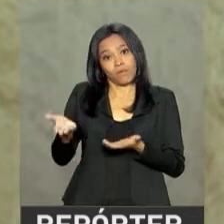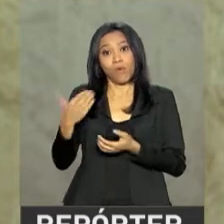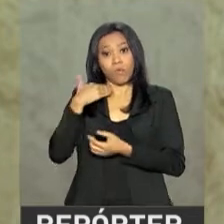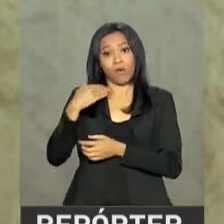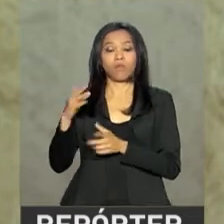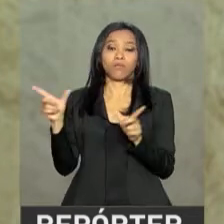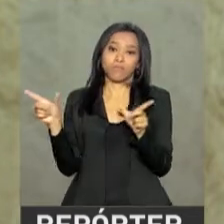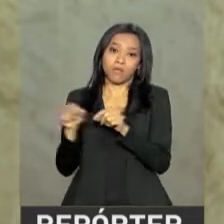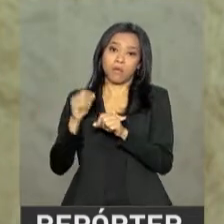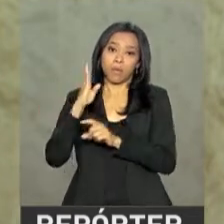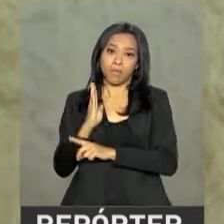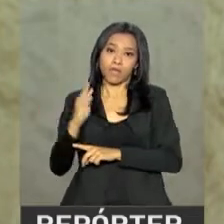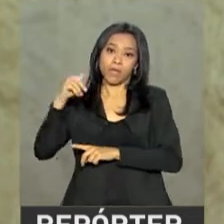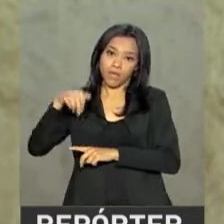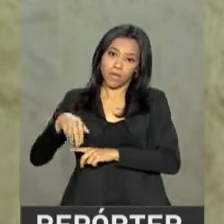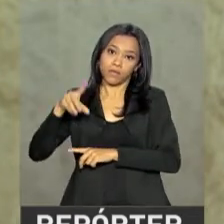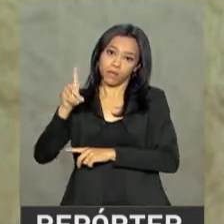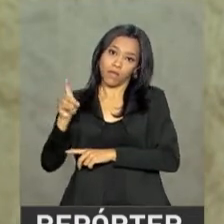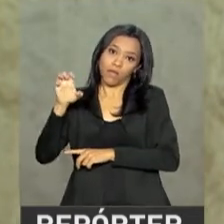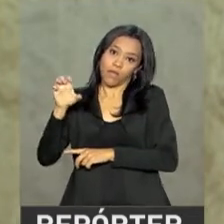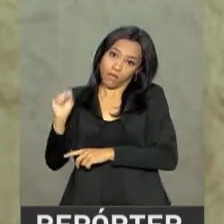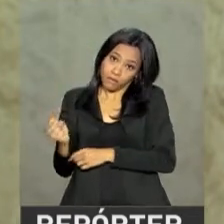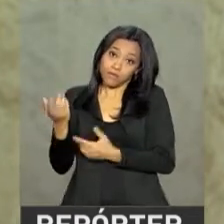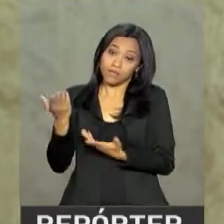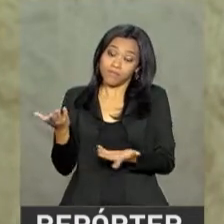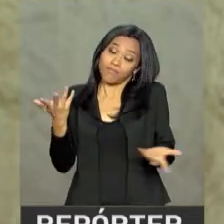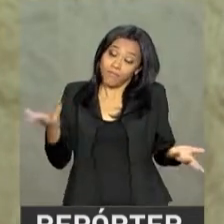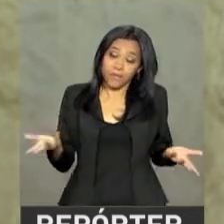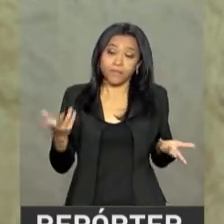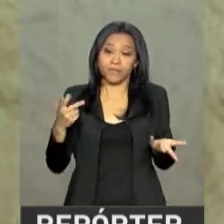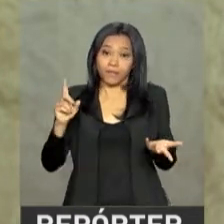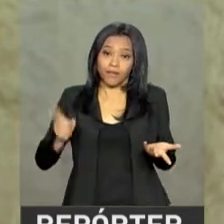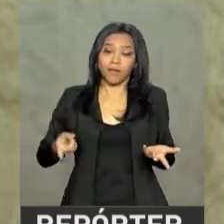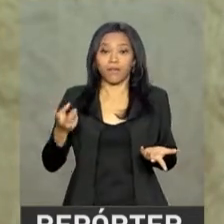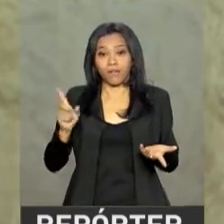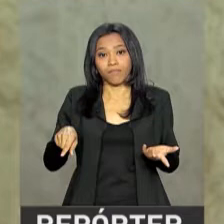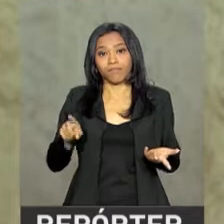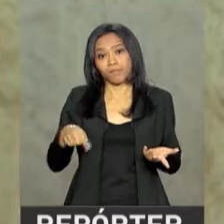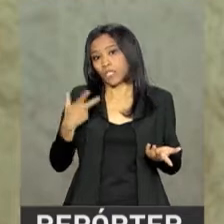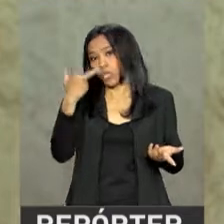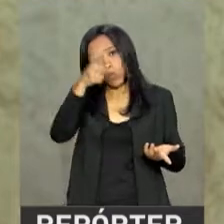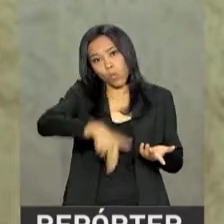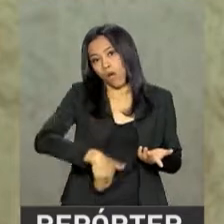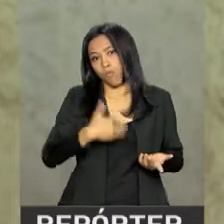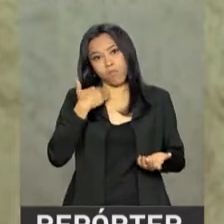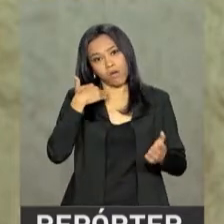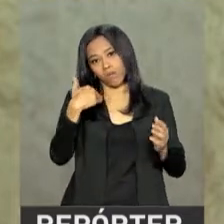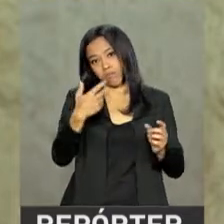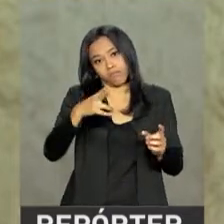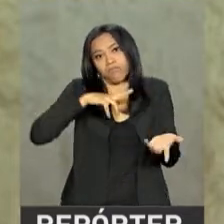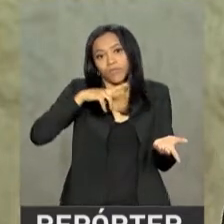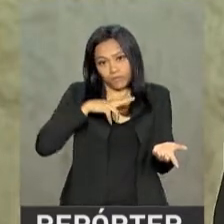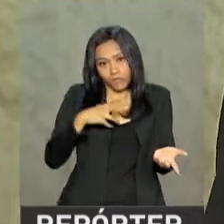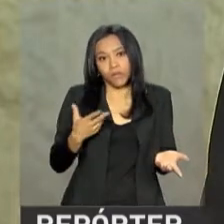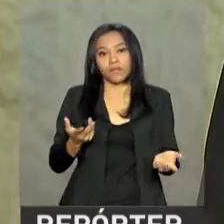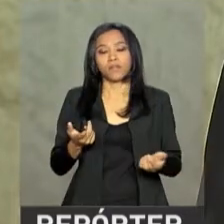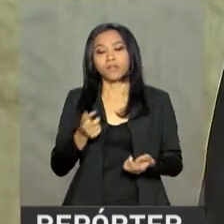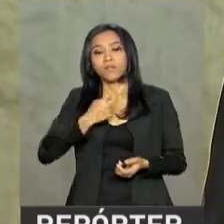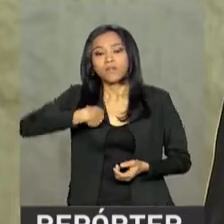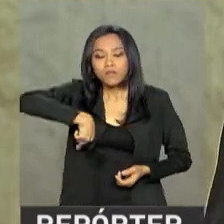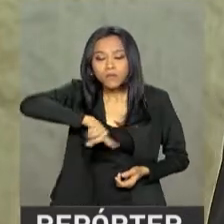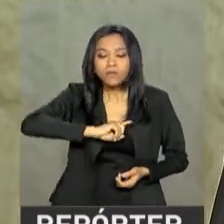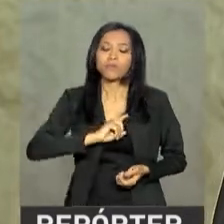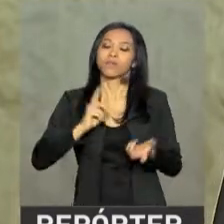é nessa questão é tratado como se fosse da mesma forma que um banco que o banco privado então nós temos a necessidade